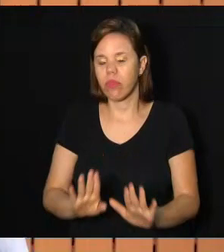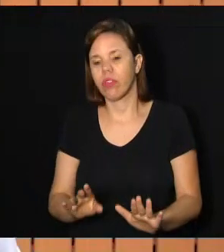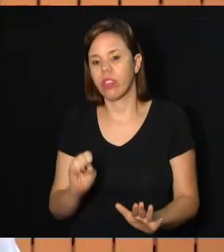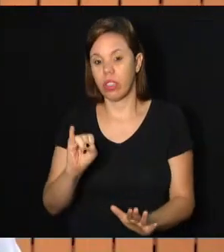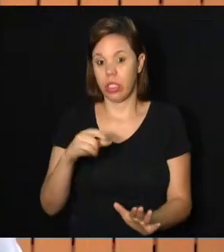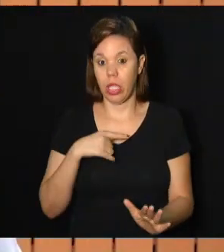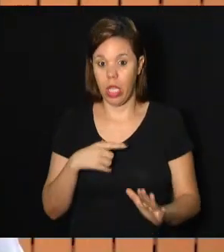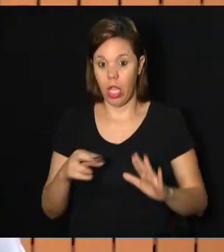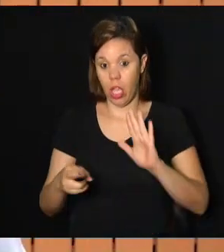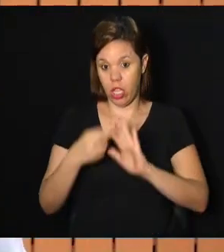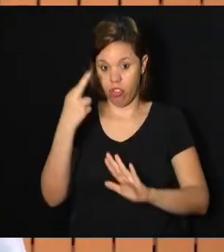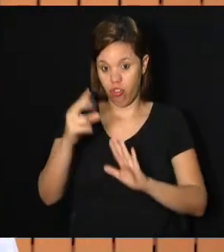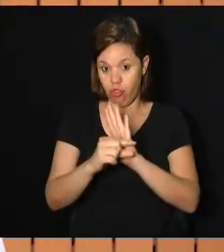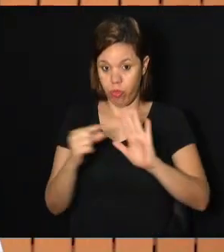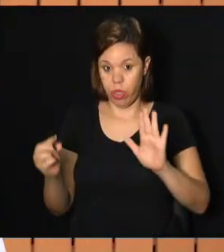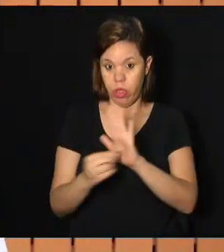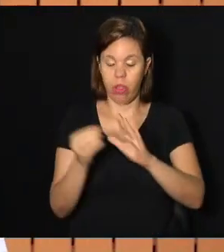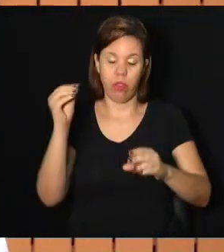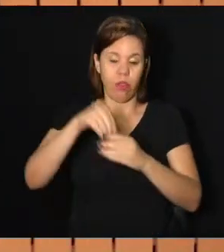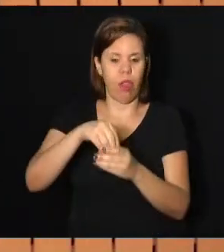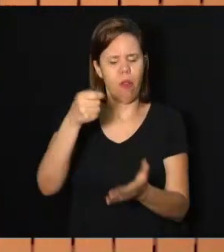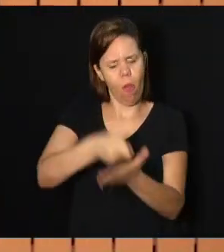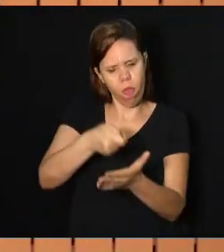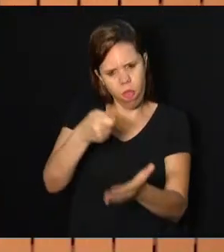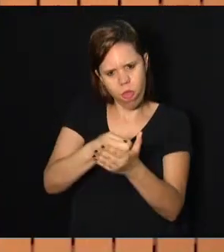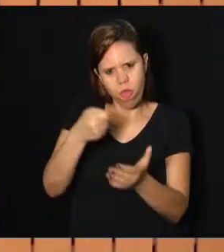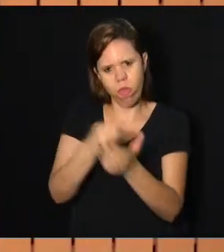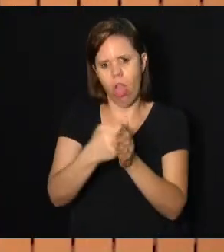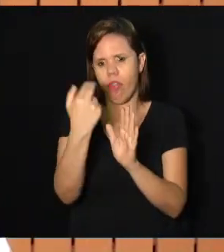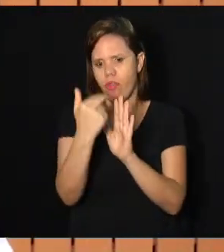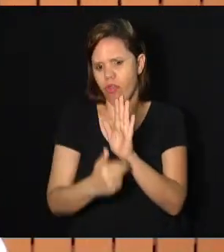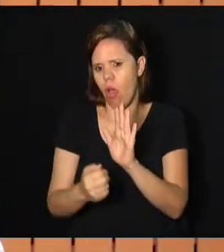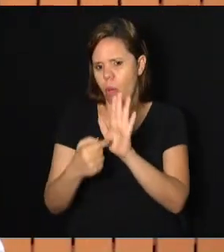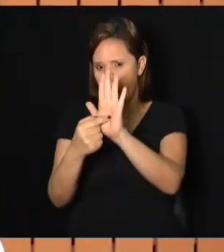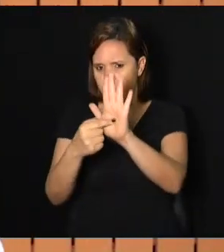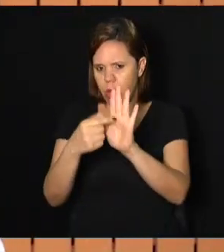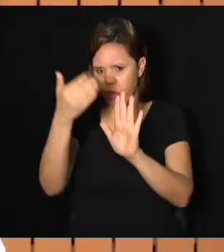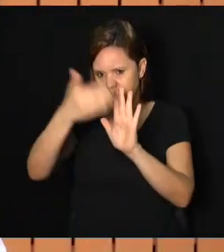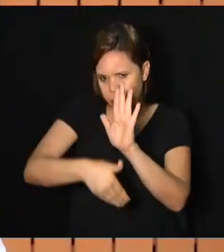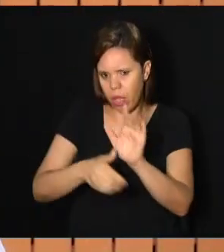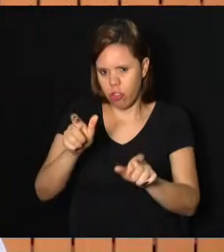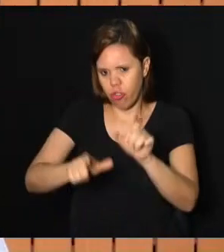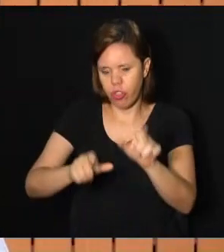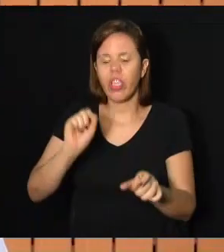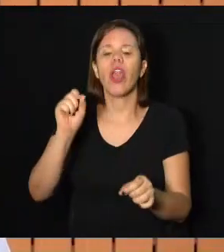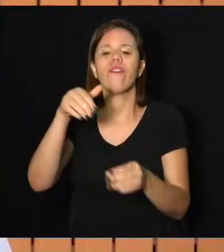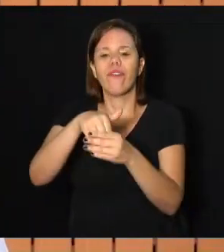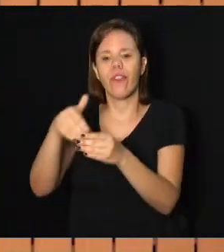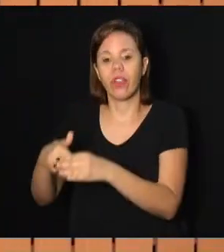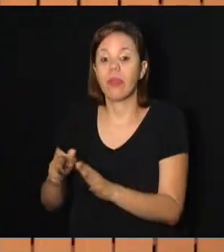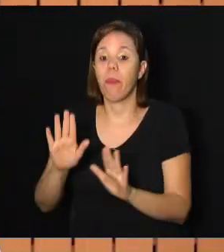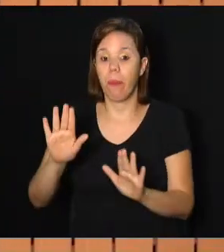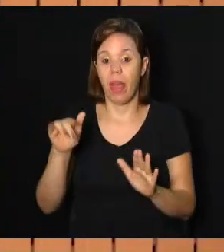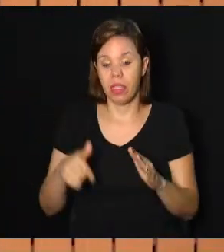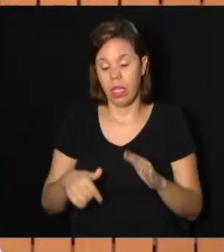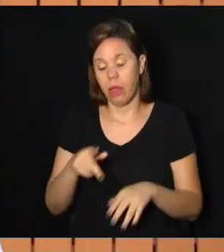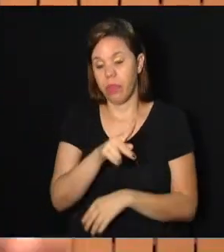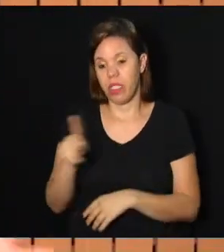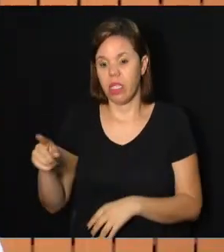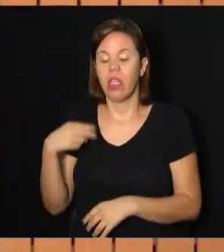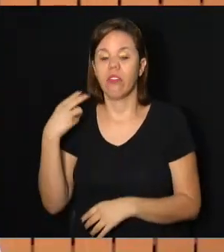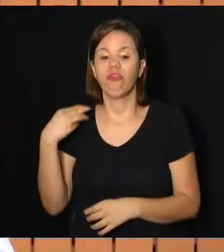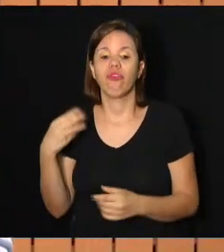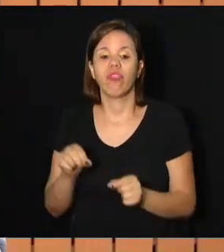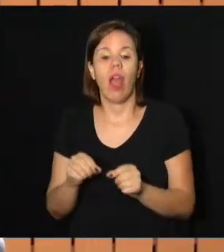votação nominal, então, o presidente da Casa ele solicita que os vereadores que concordam ou